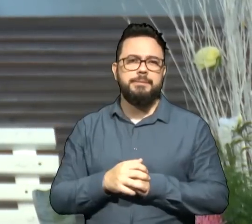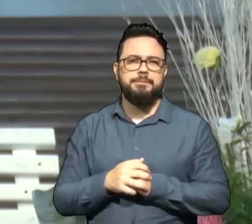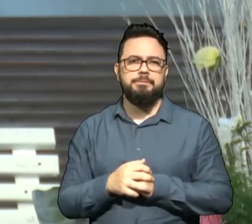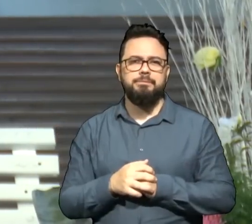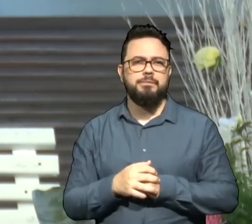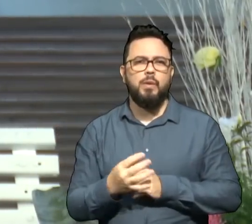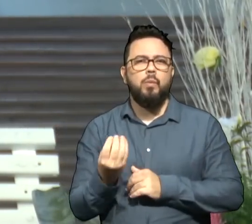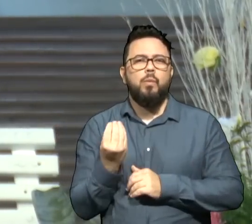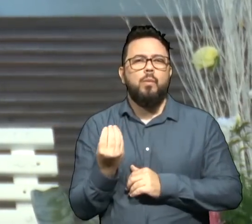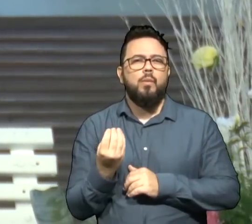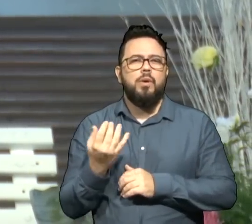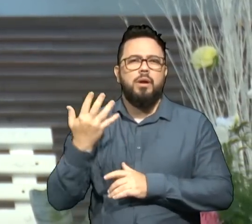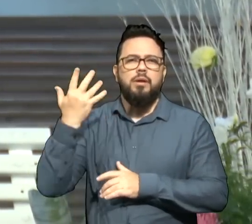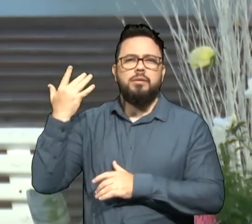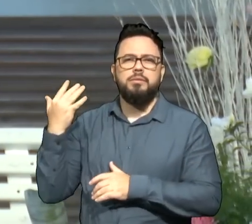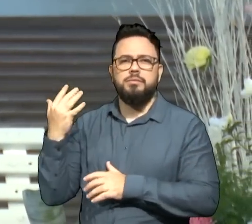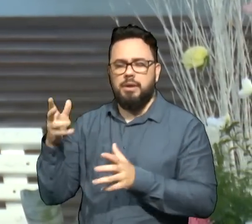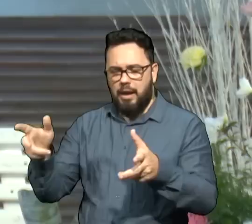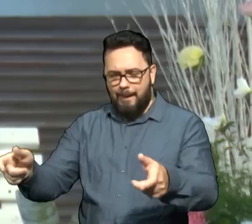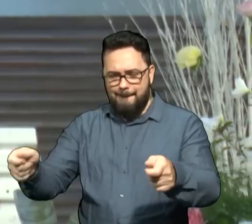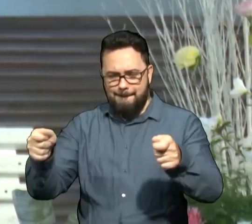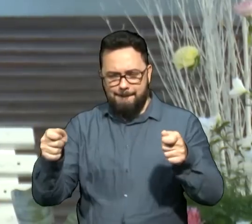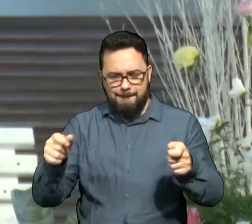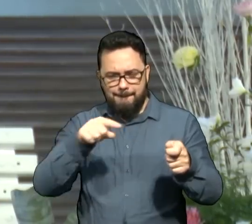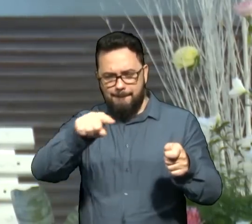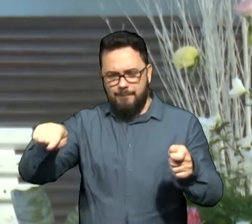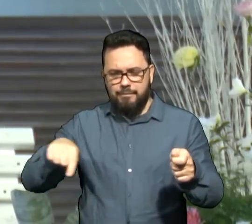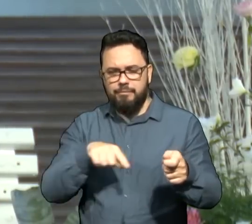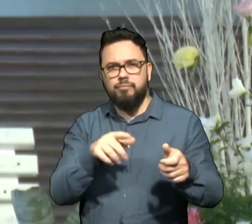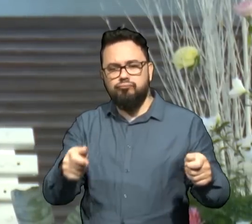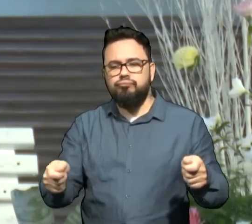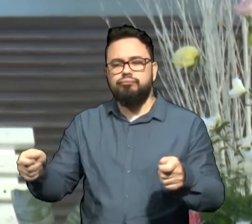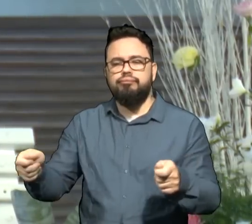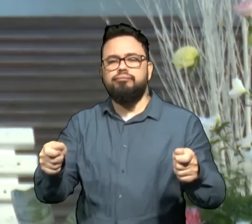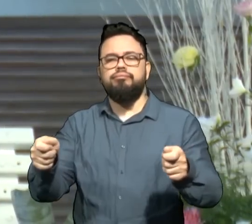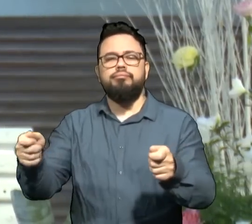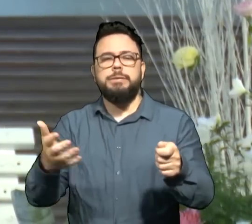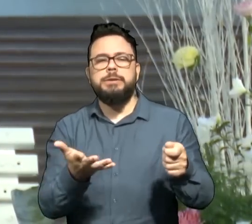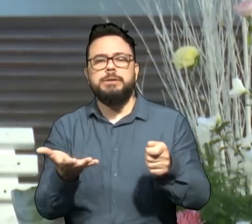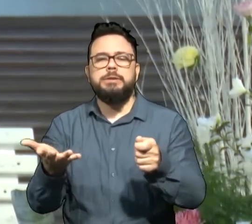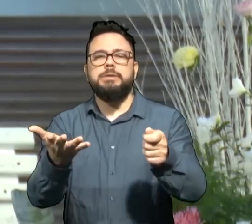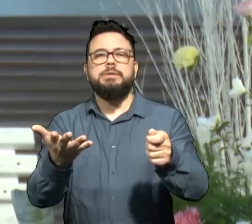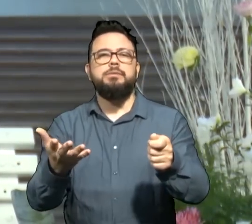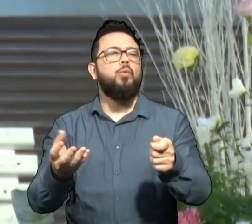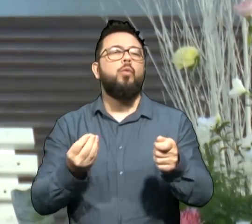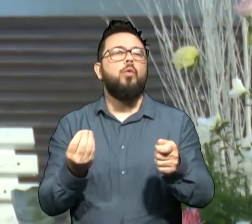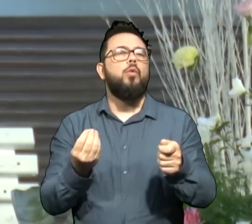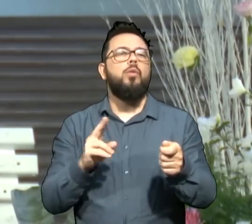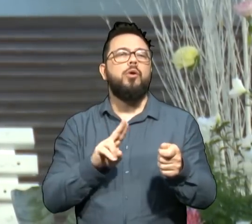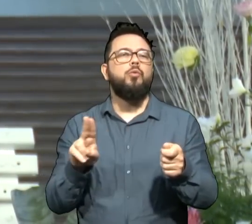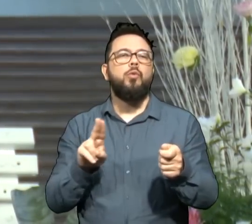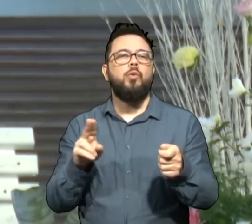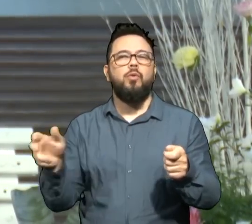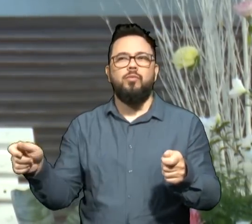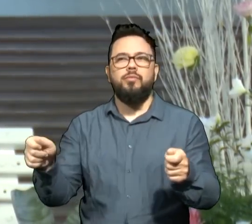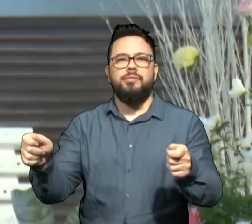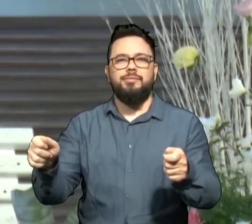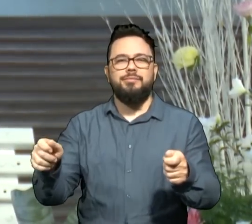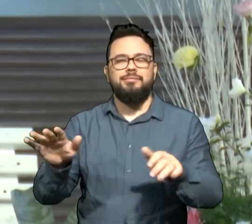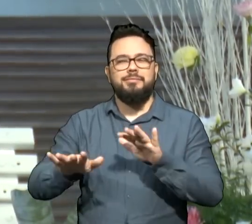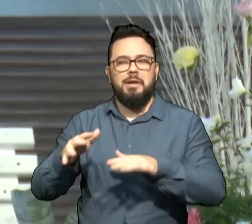antigamente eles chamavam as bandejas até agora to n com medo de falar aqui na igreja parece que é velho